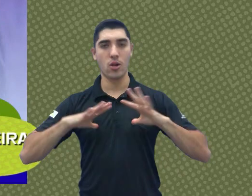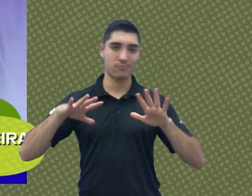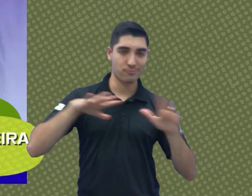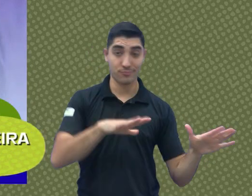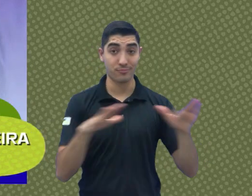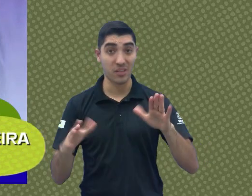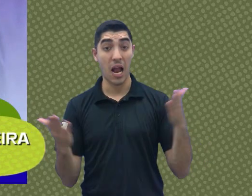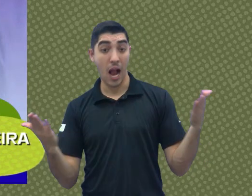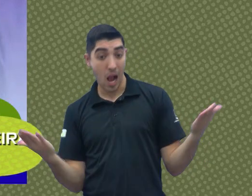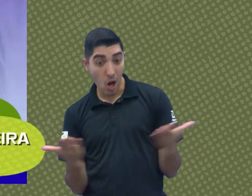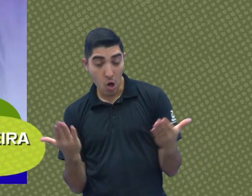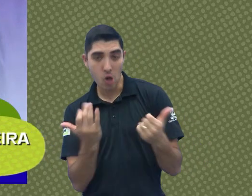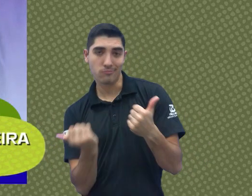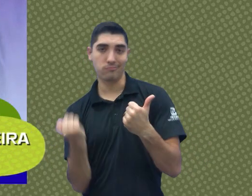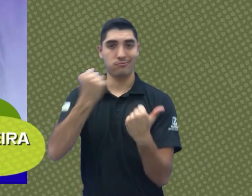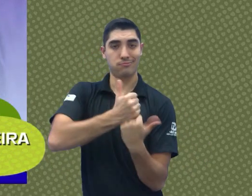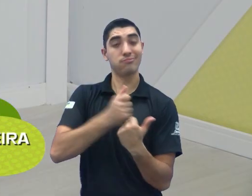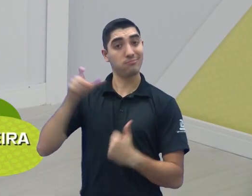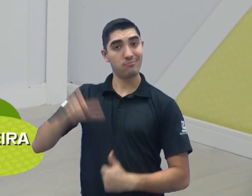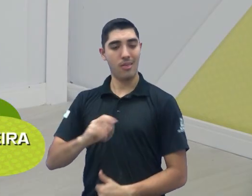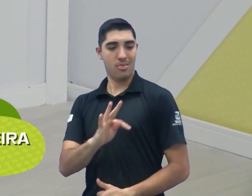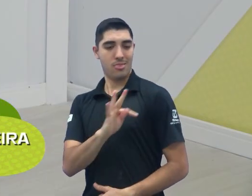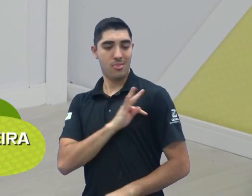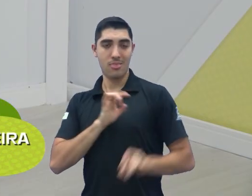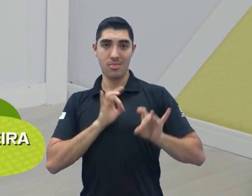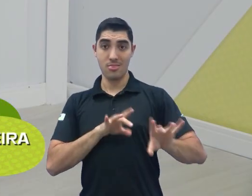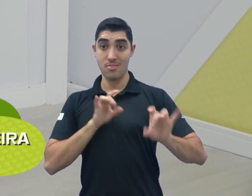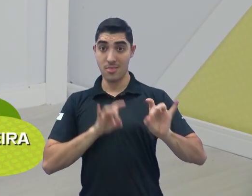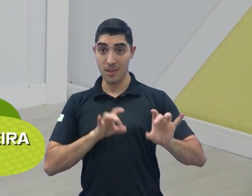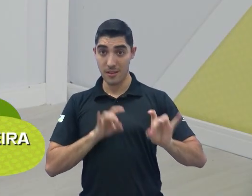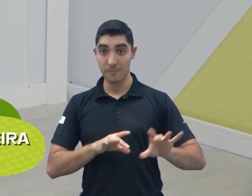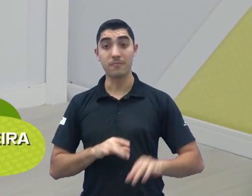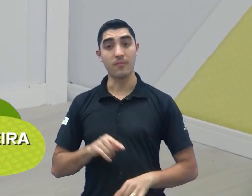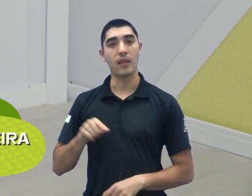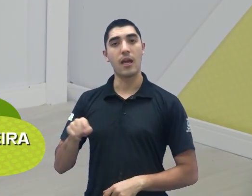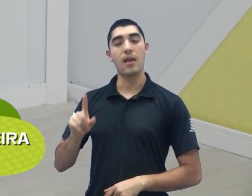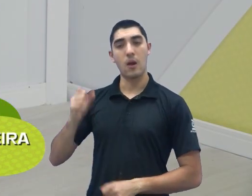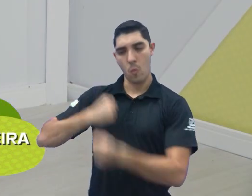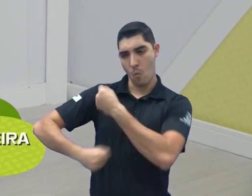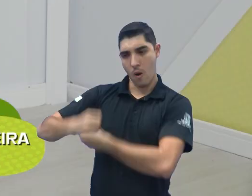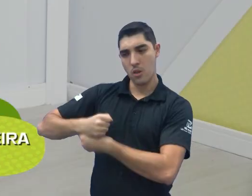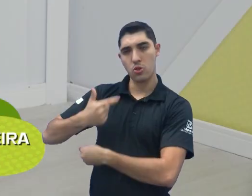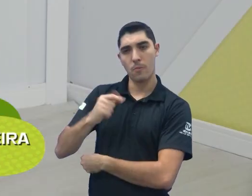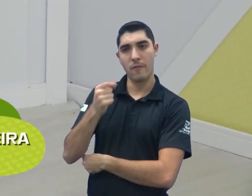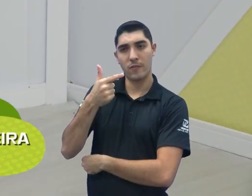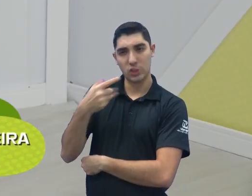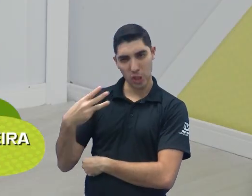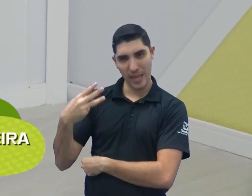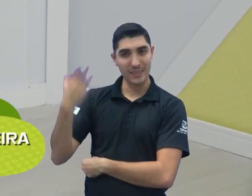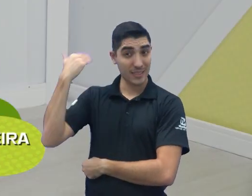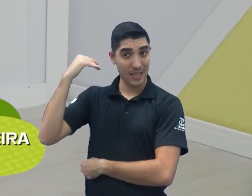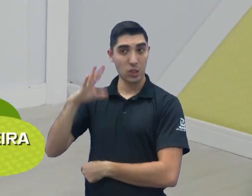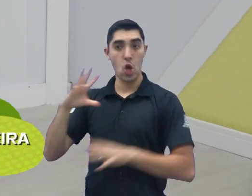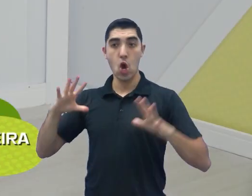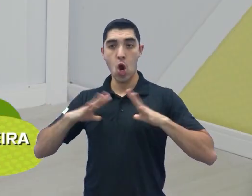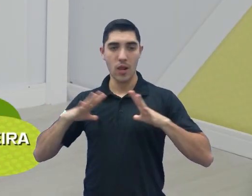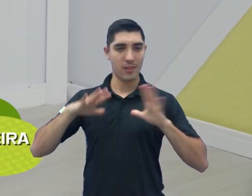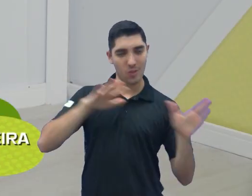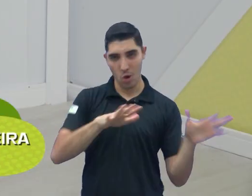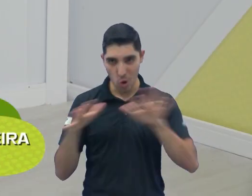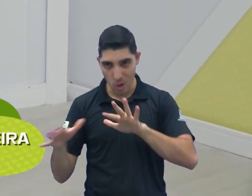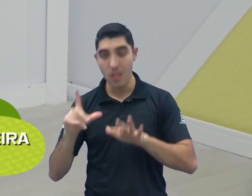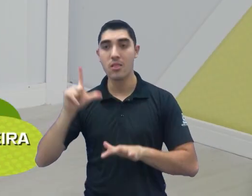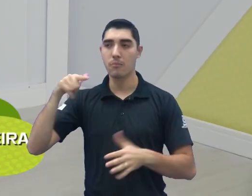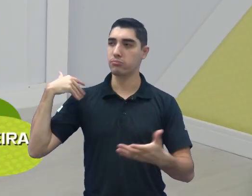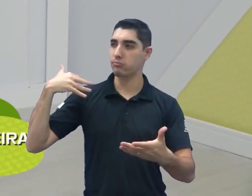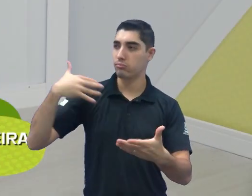para trabalhar como treinadora de goleiras no São José desde 2023. A Jéssica assume o cargo no lugar do Adilson Galdino dos Santos, que